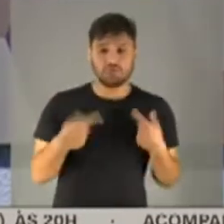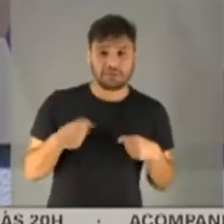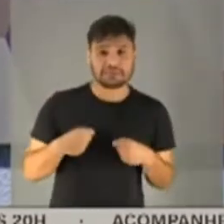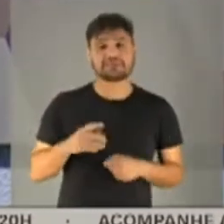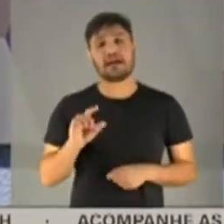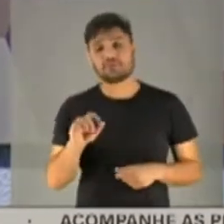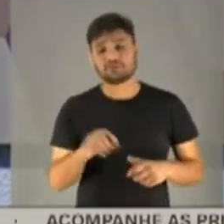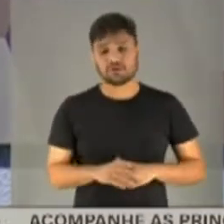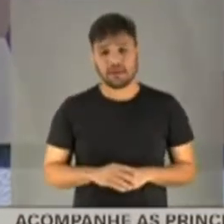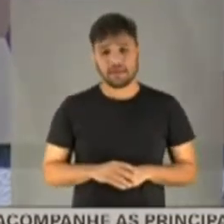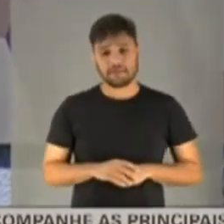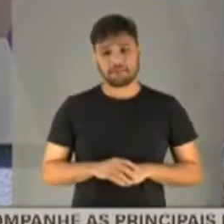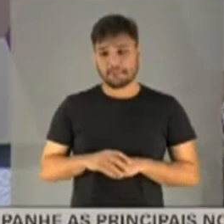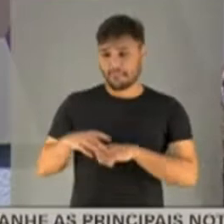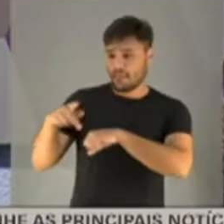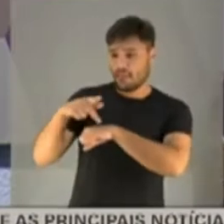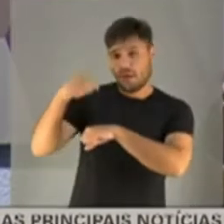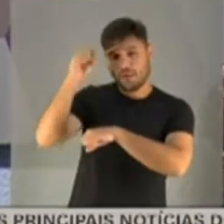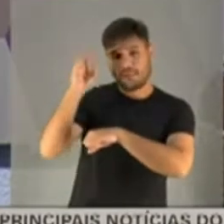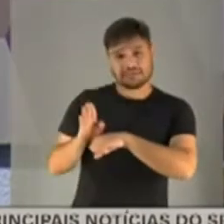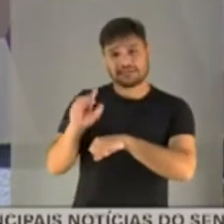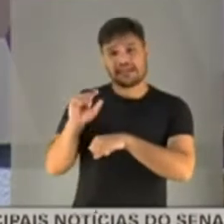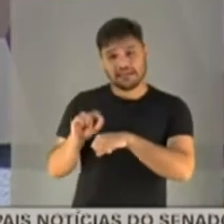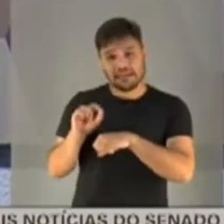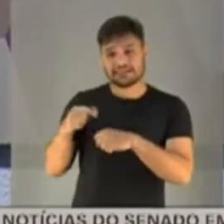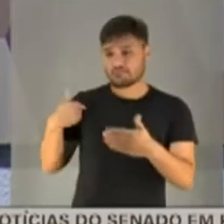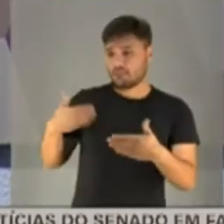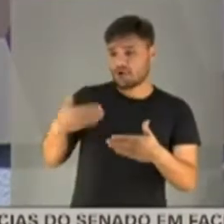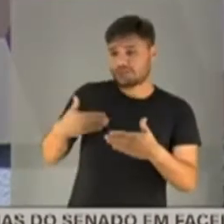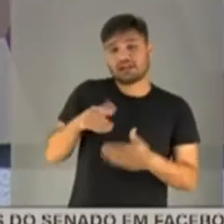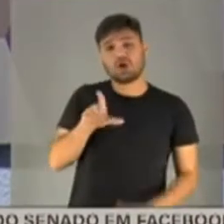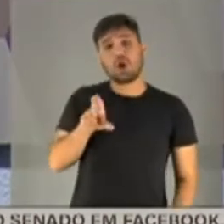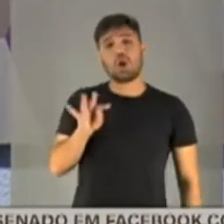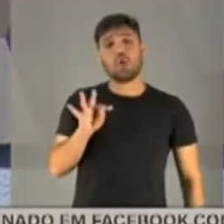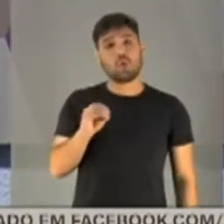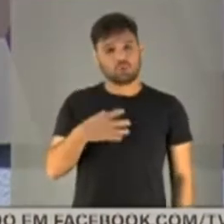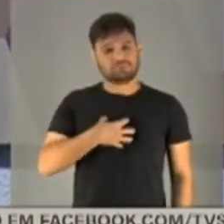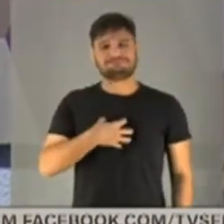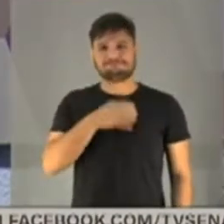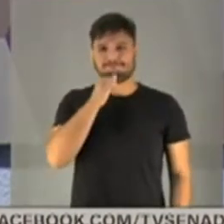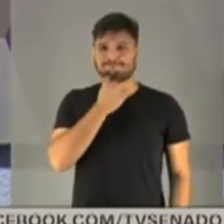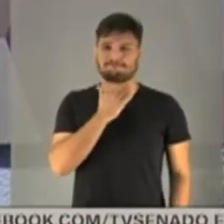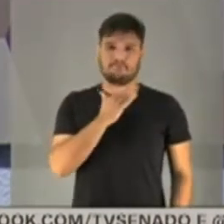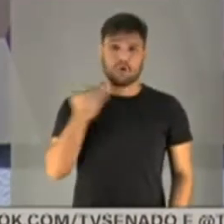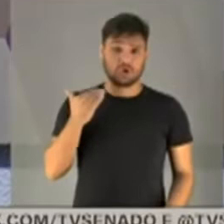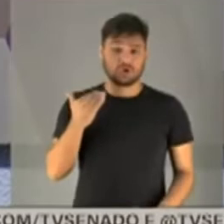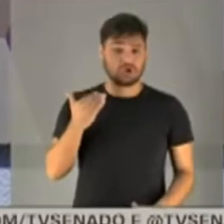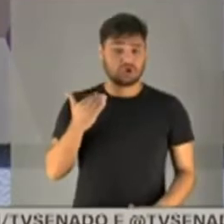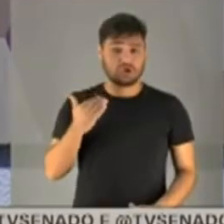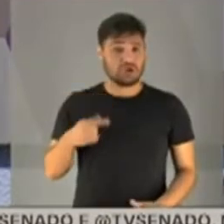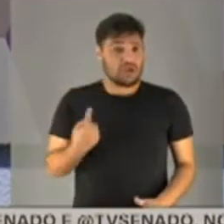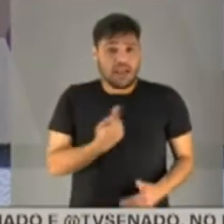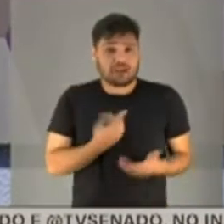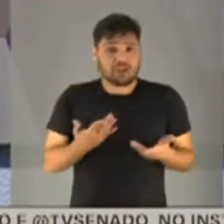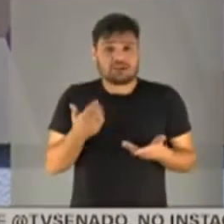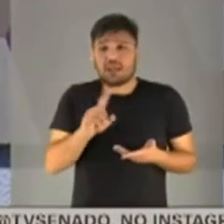e brasileiras, como nação, esses rituais, esses processos de luto. É muito difícil o que a gente está passando e a gente não está tendo tempo